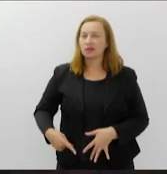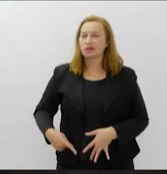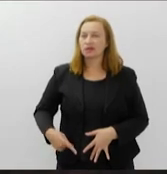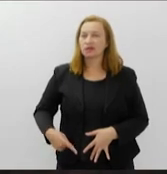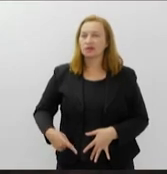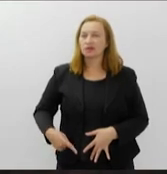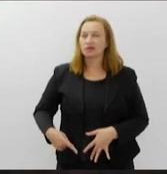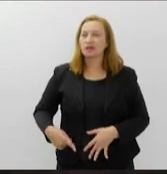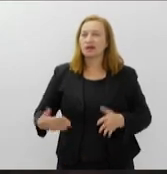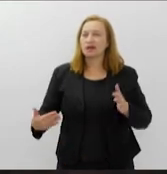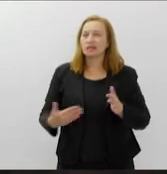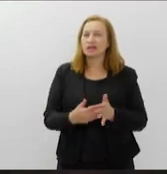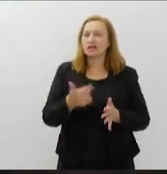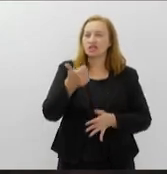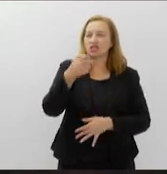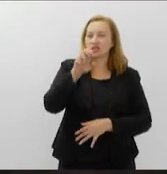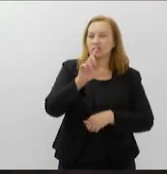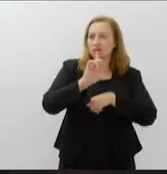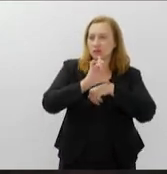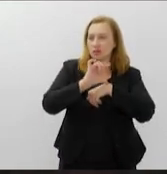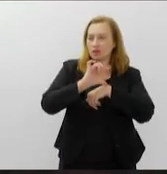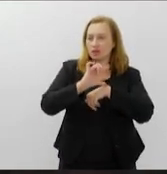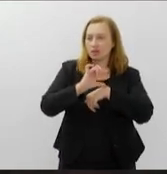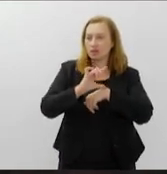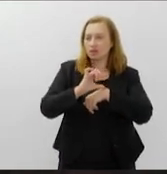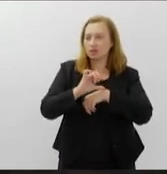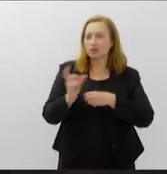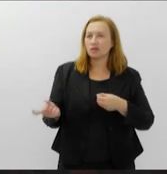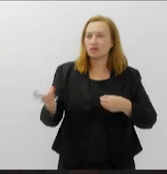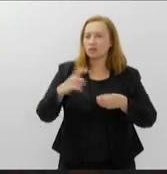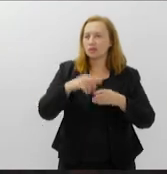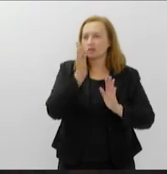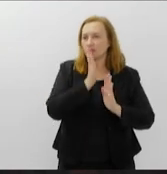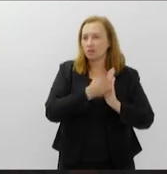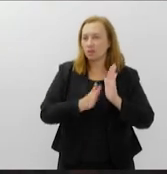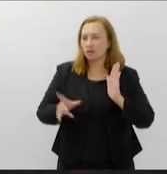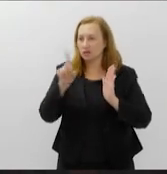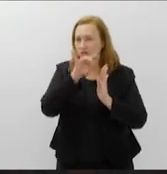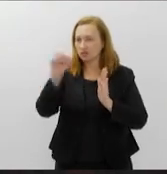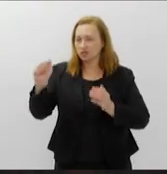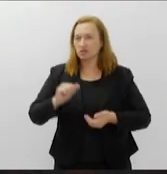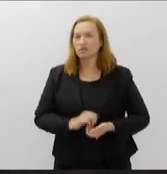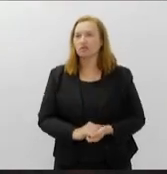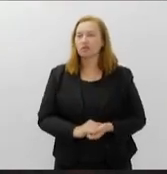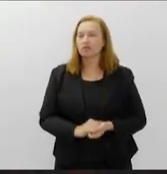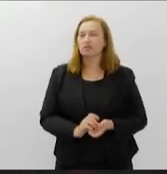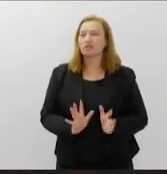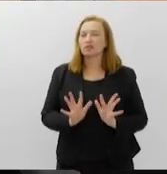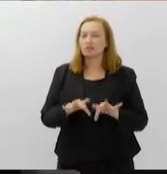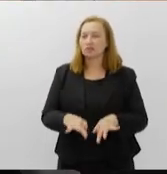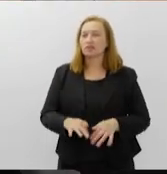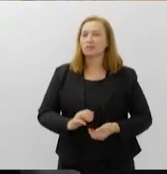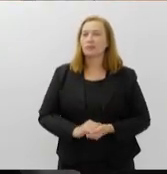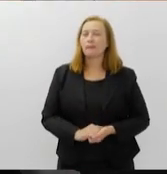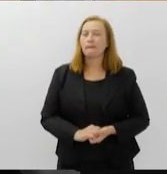encerra até às 15 horas. Quando retornaremos com a ordem do dia. Está suspensa a sessão.